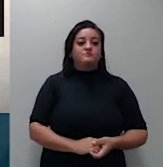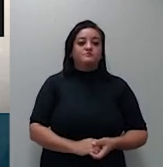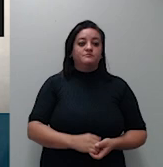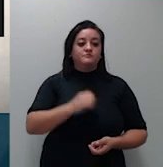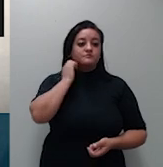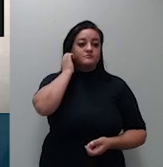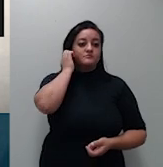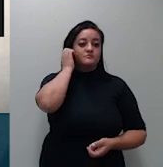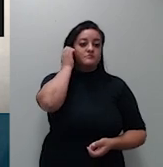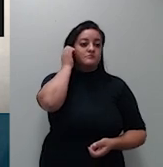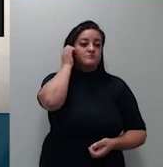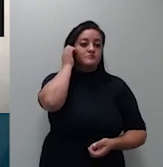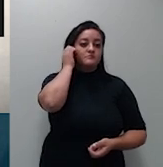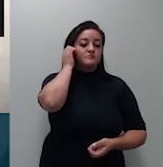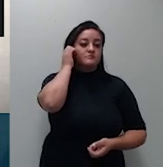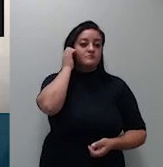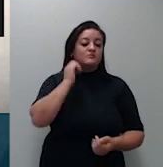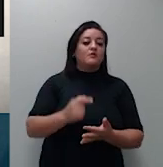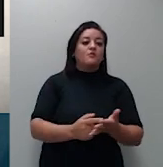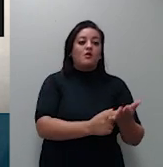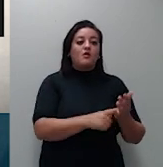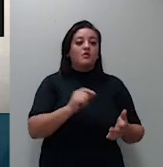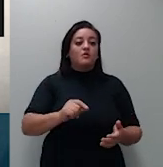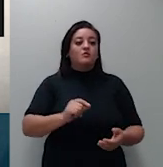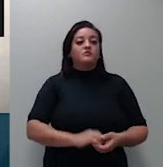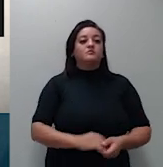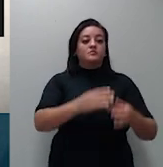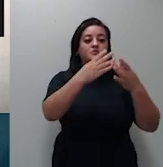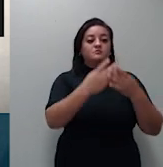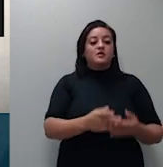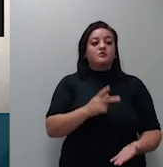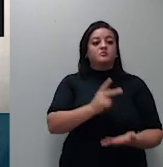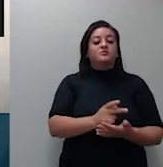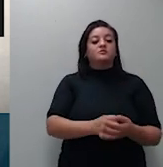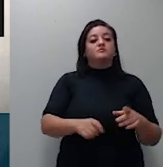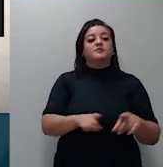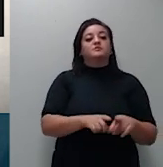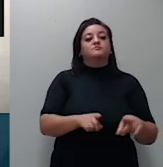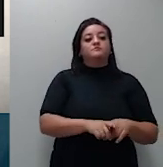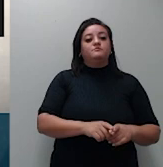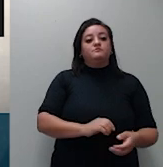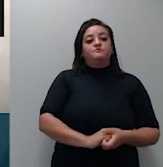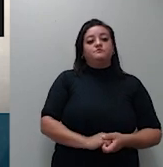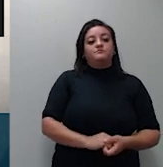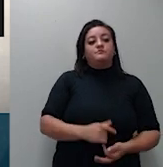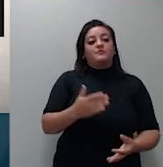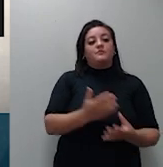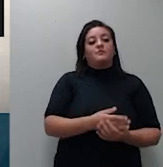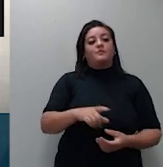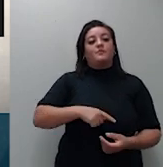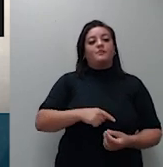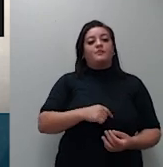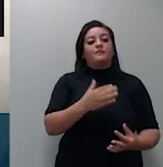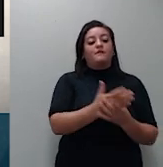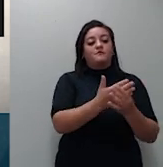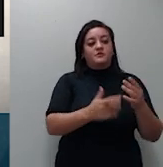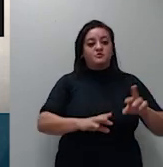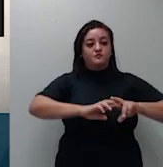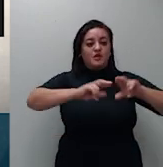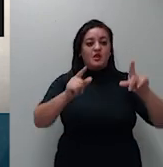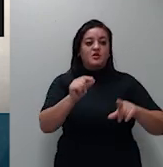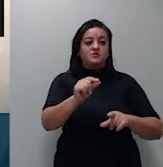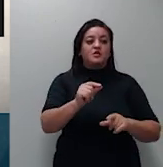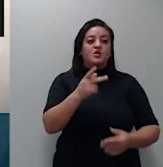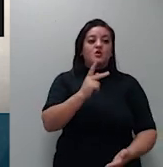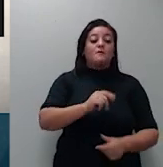o acordo o seguinte embargos infringentes que acabou modificando